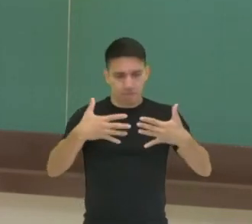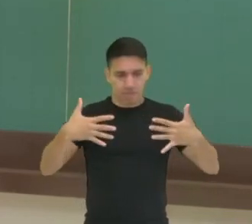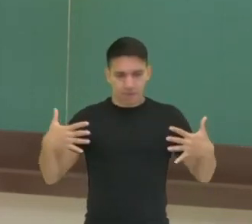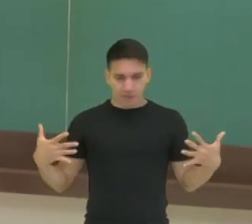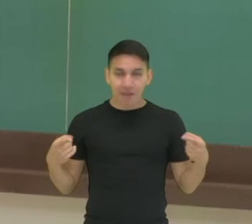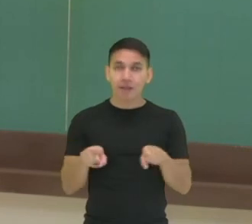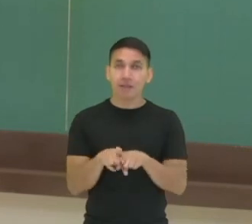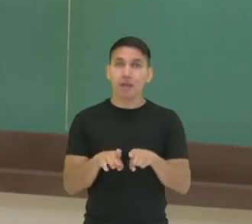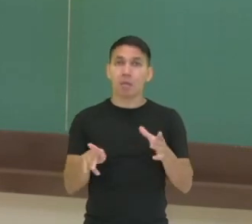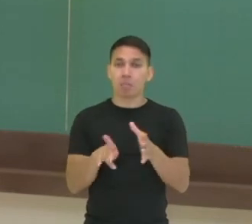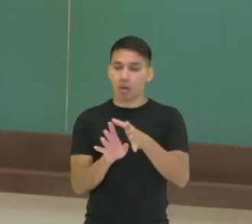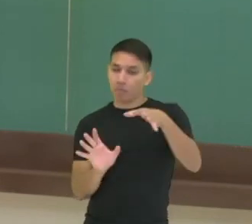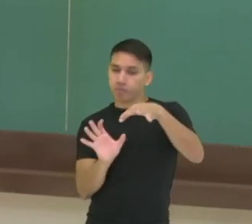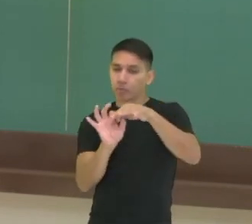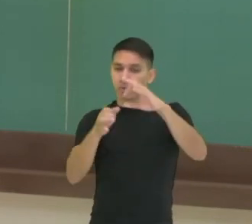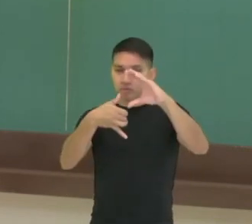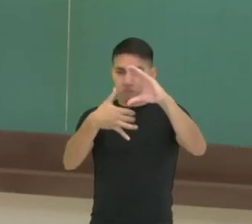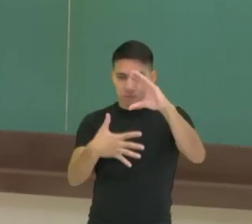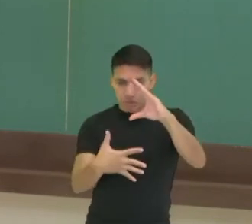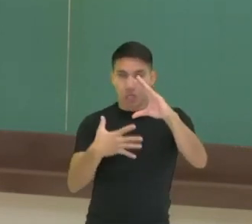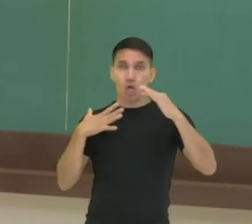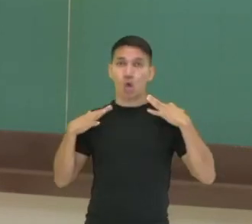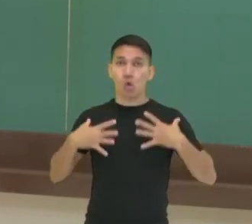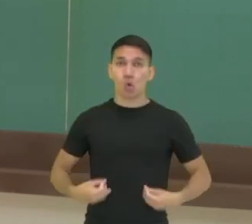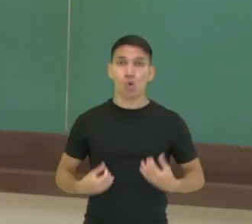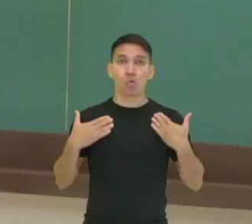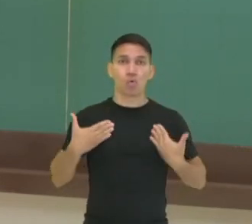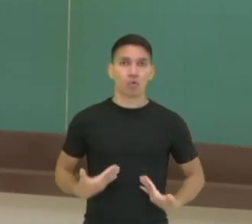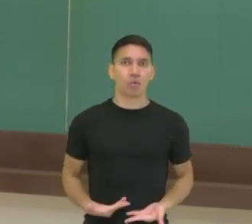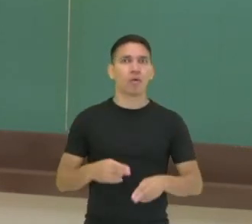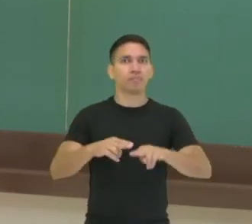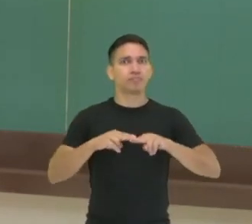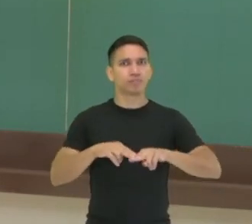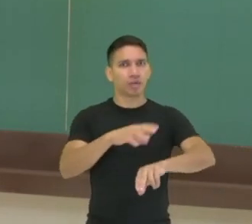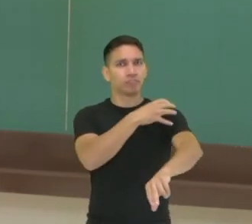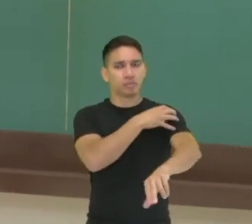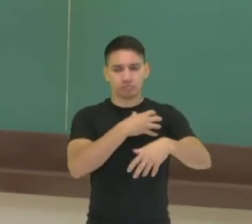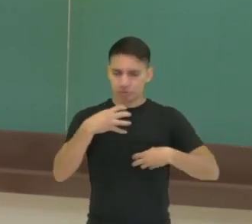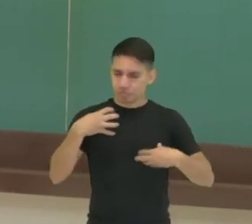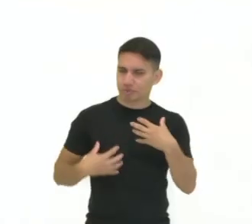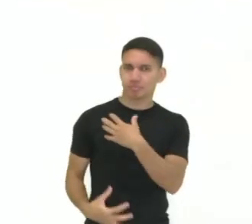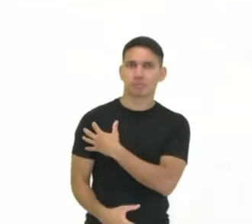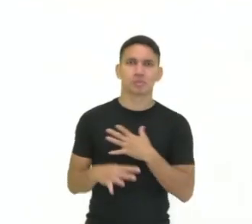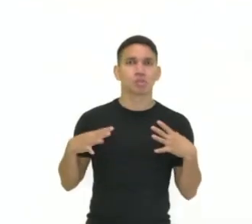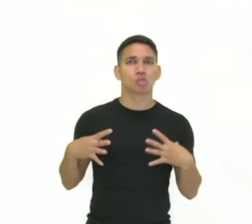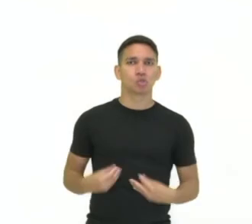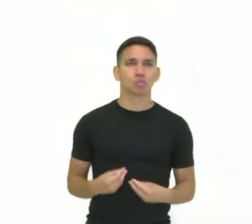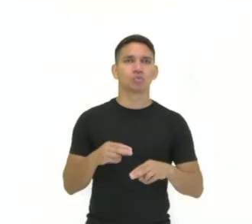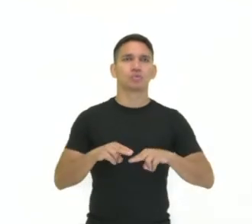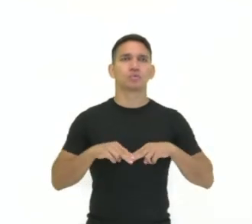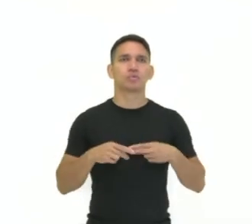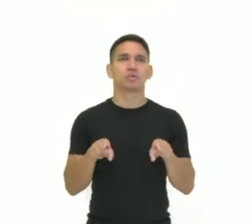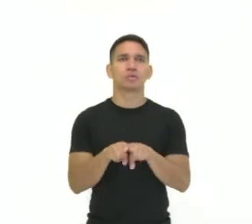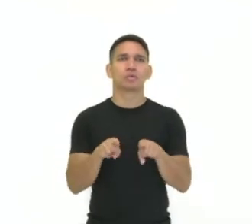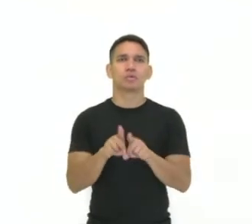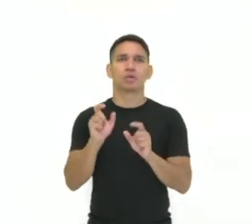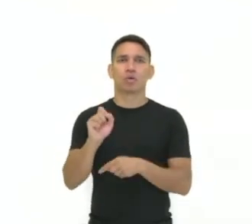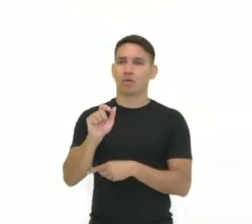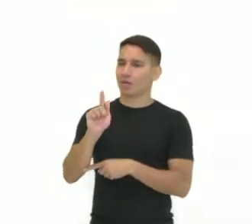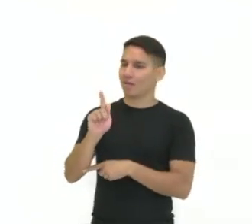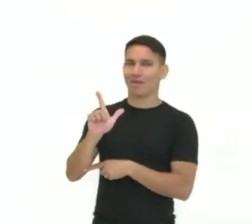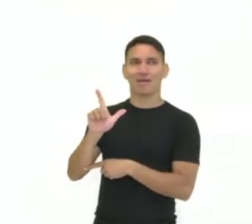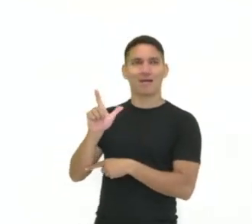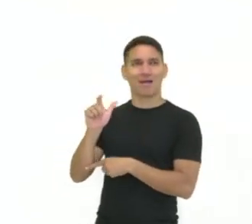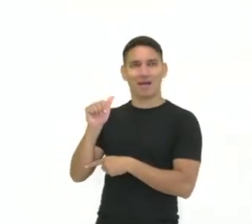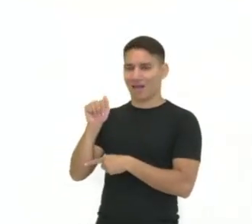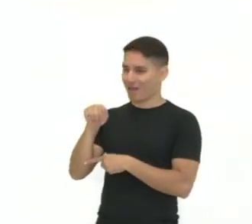nervoso central e o restante do nosso corpo. Então, os membros. Os gânglios nervosos são formados